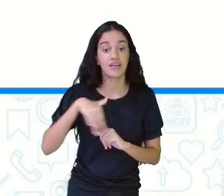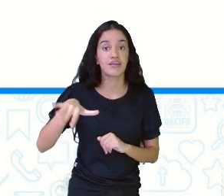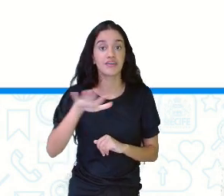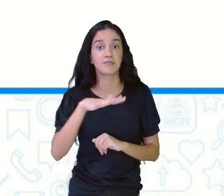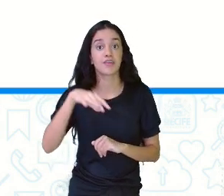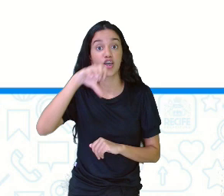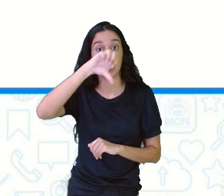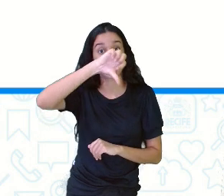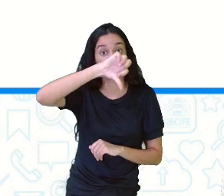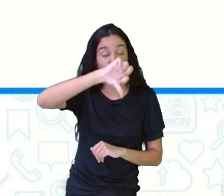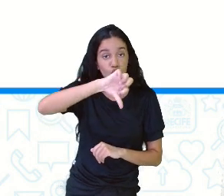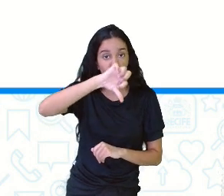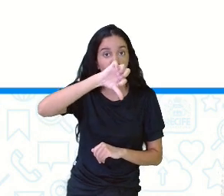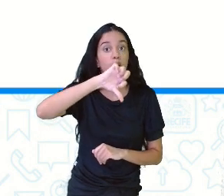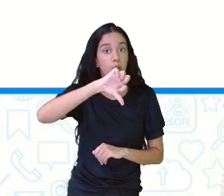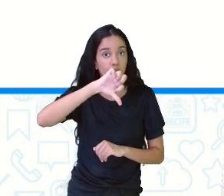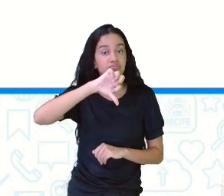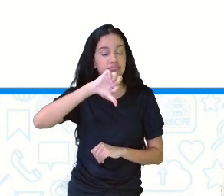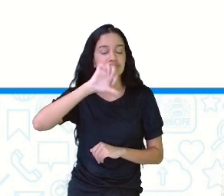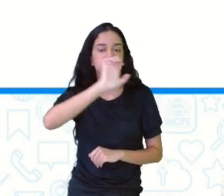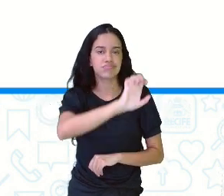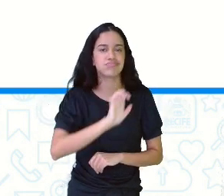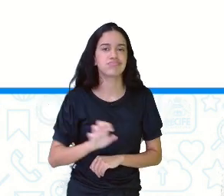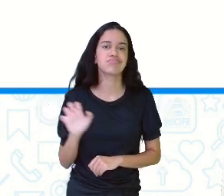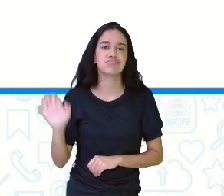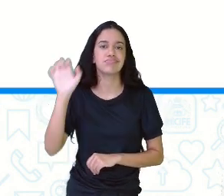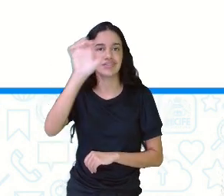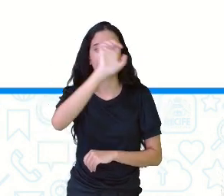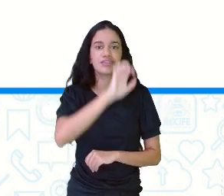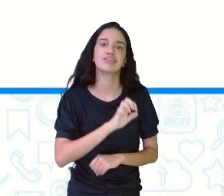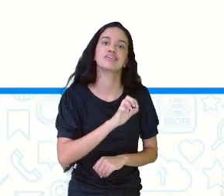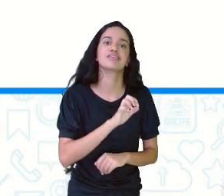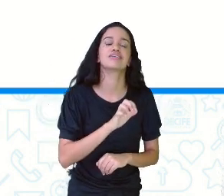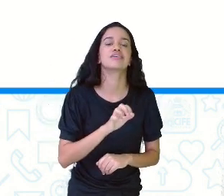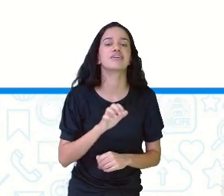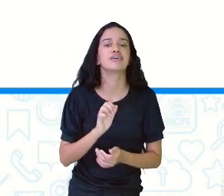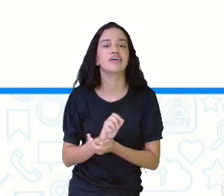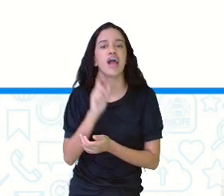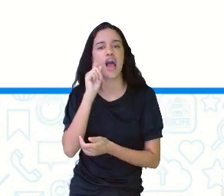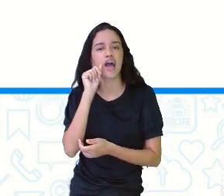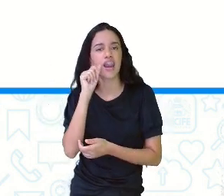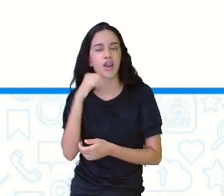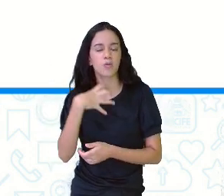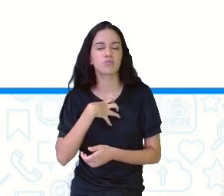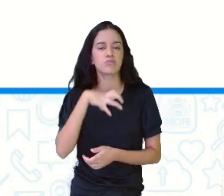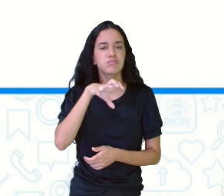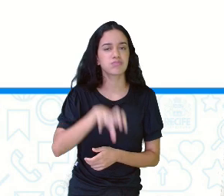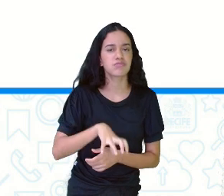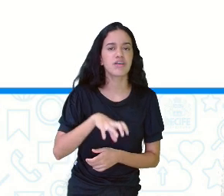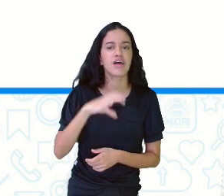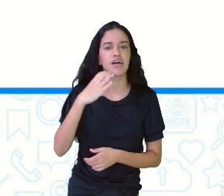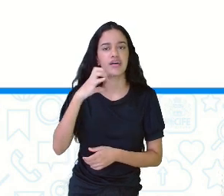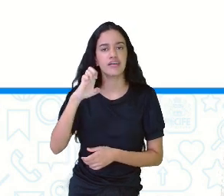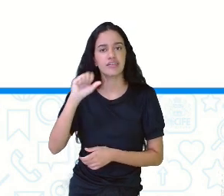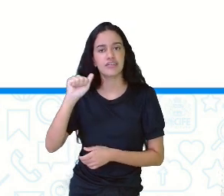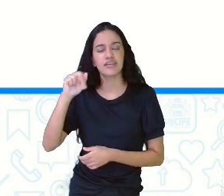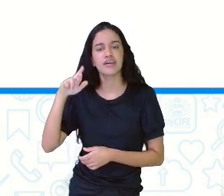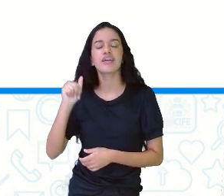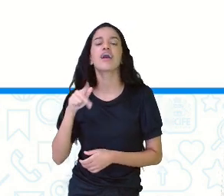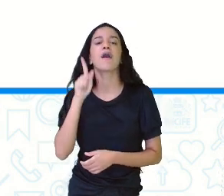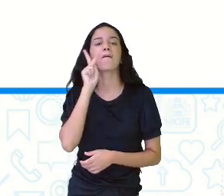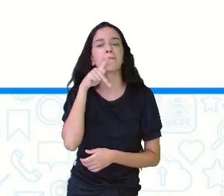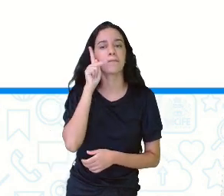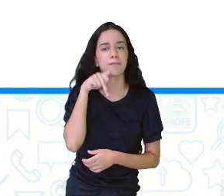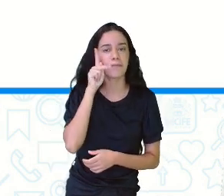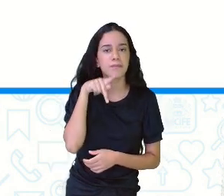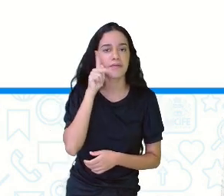por 9 estados, ó. Tem a maior quantidade de estados, hein? Alagoas, Bahia, Ceará, Paraíba,